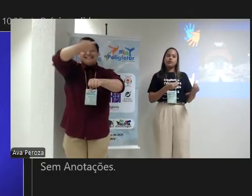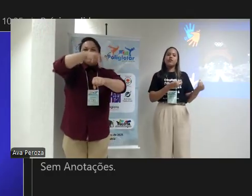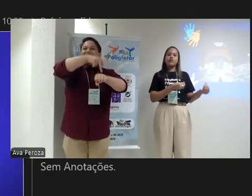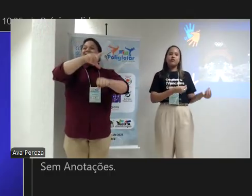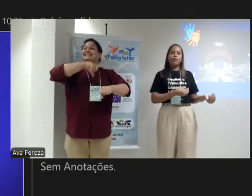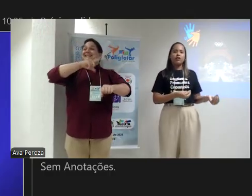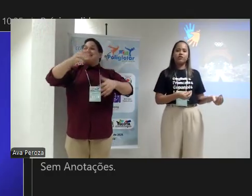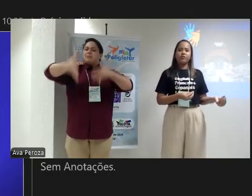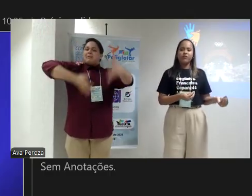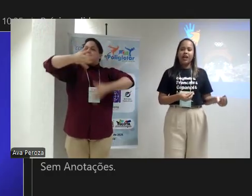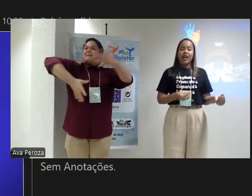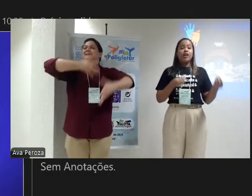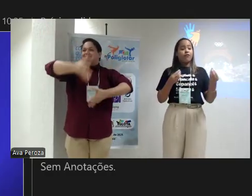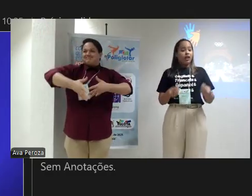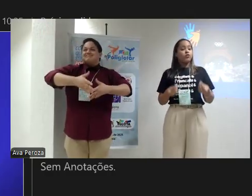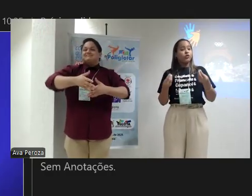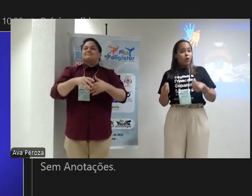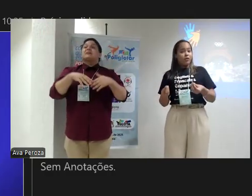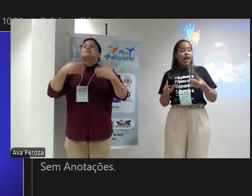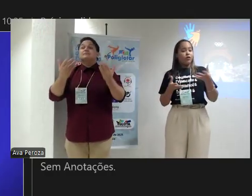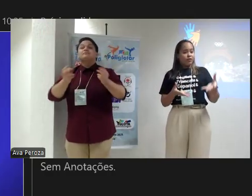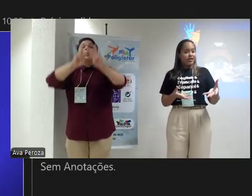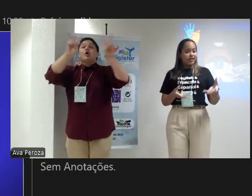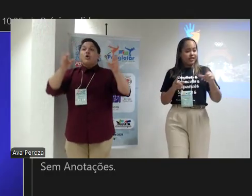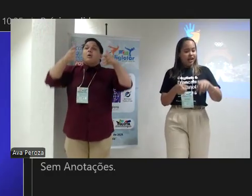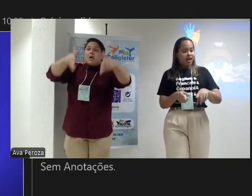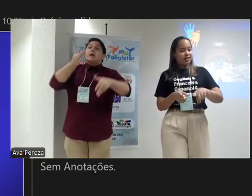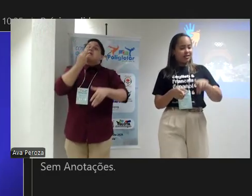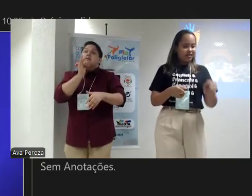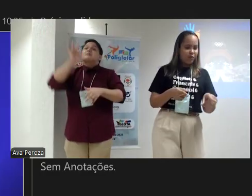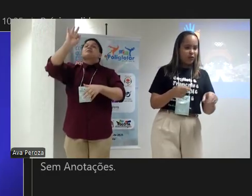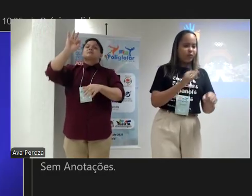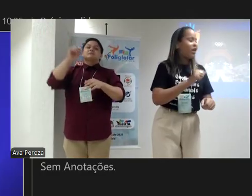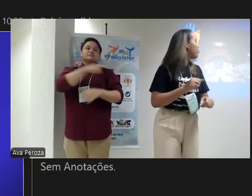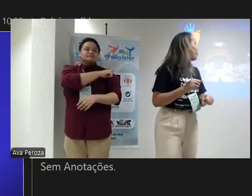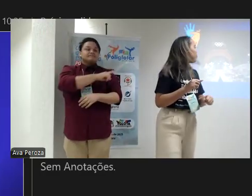Outras pessoas não sabem isso. E falando sobre a língua francesa de sinais,